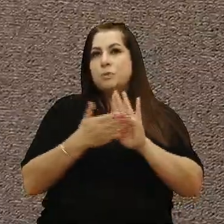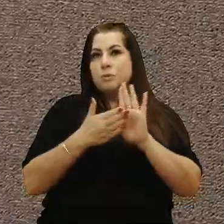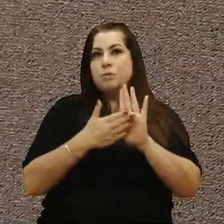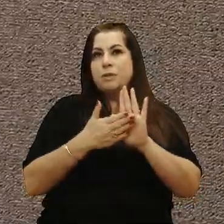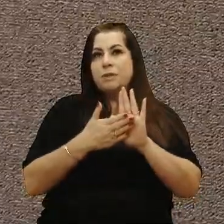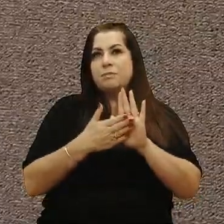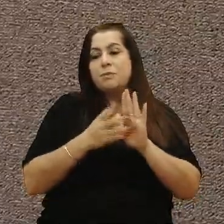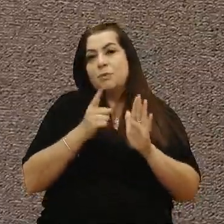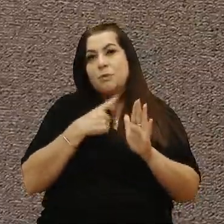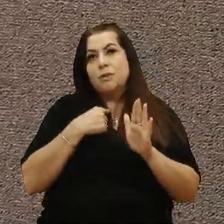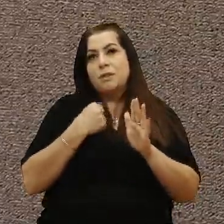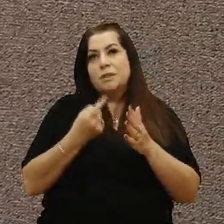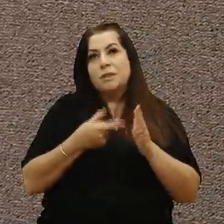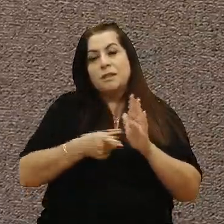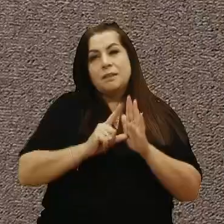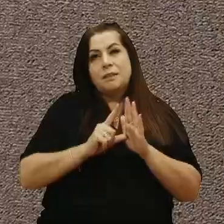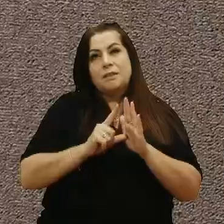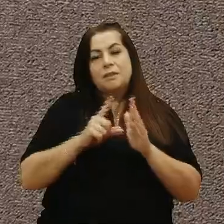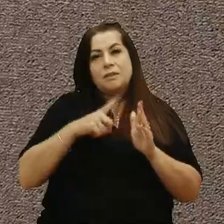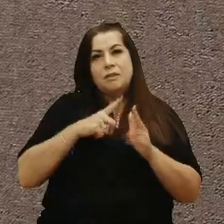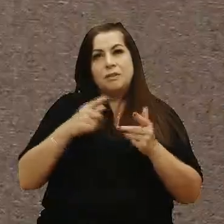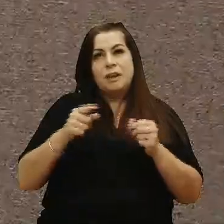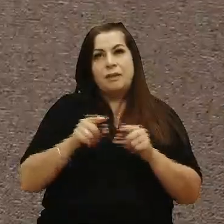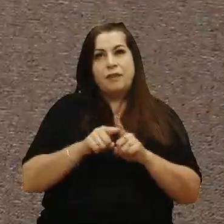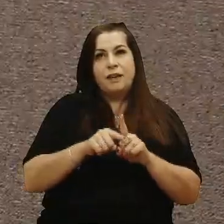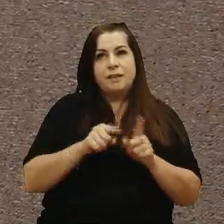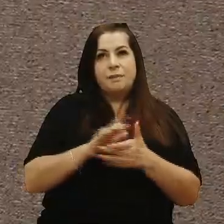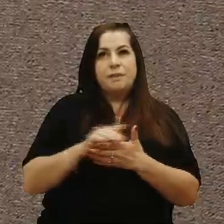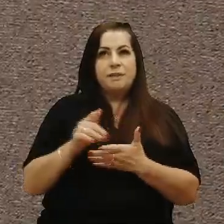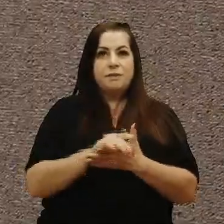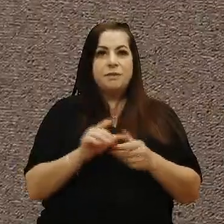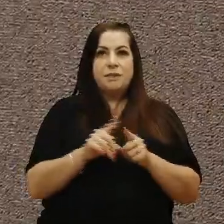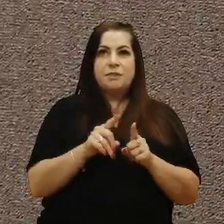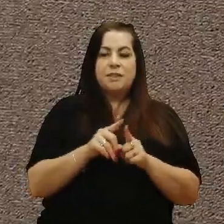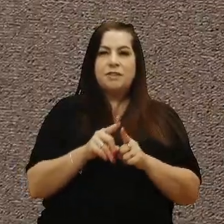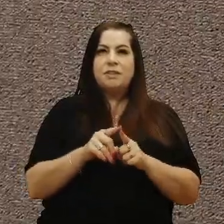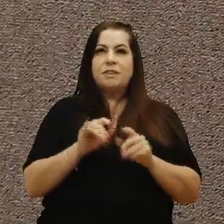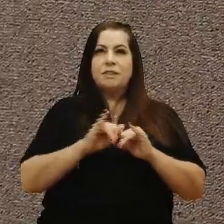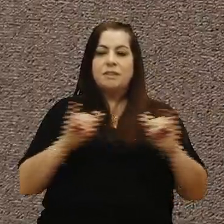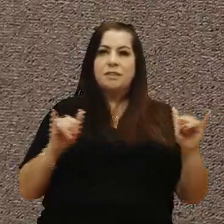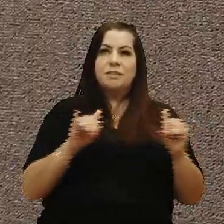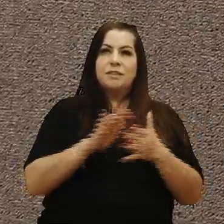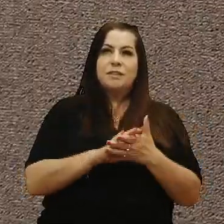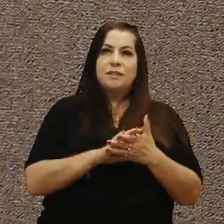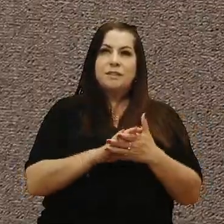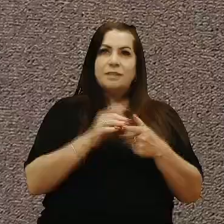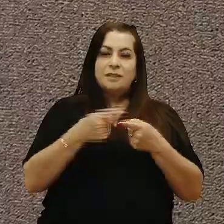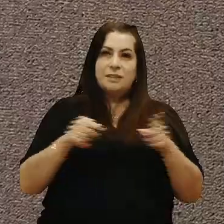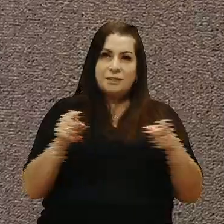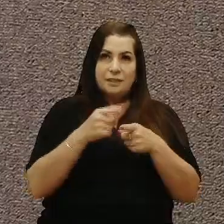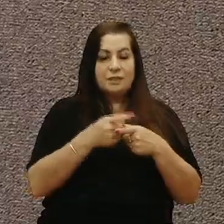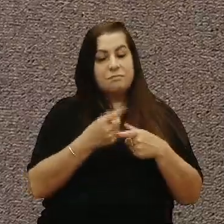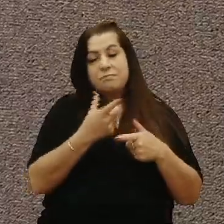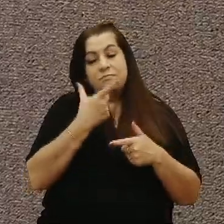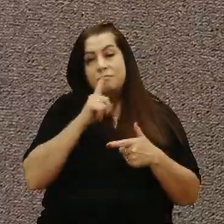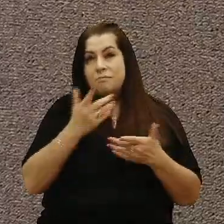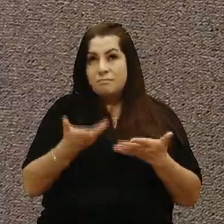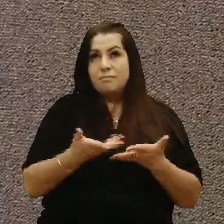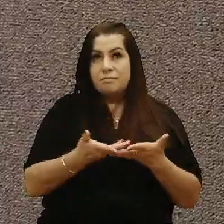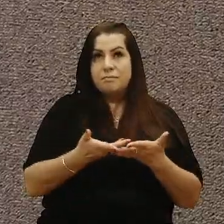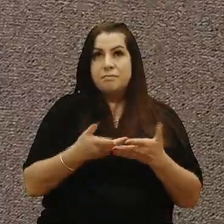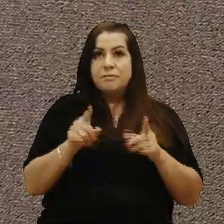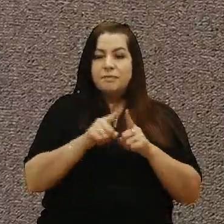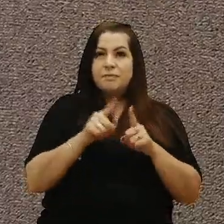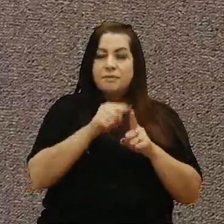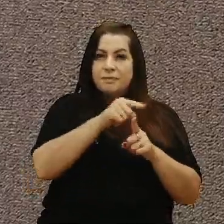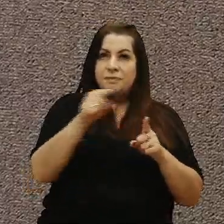propusemos, gostaríamos que fosse antes, que a gente já tivesse amanhã esse anúncio durante o CETEC musical, mas nós não conseguimos. Mas, de